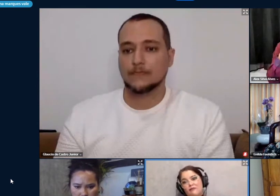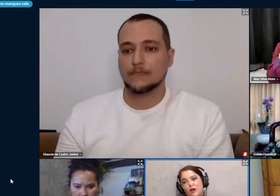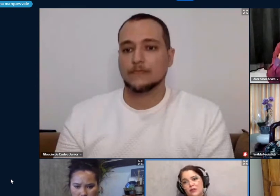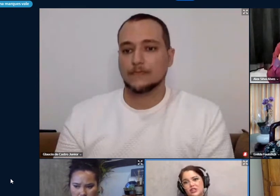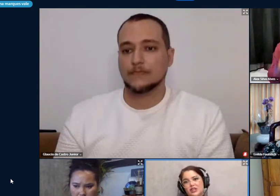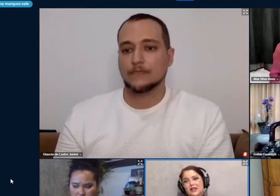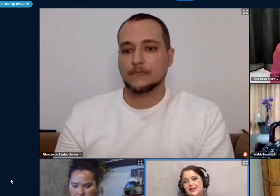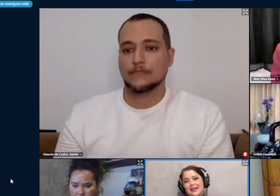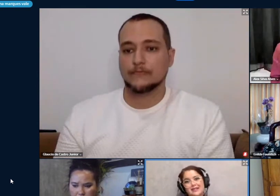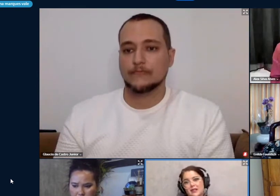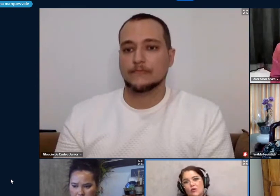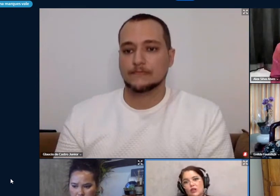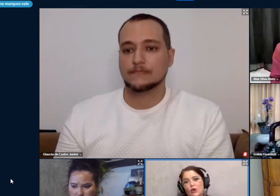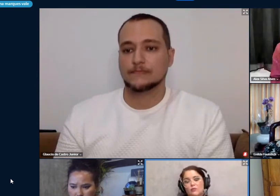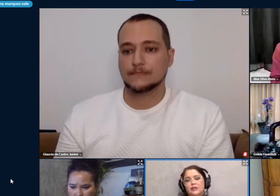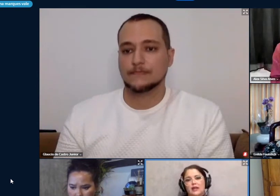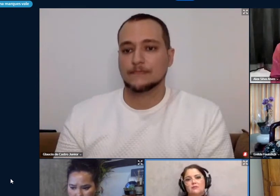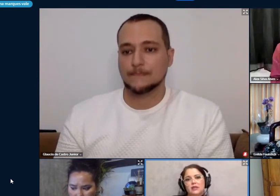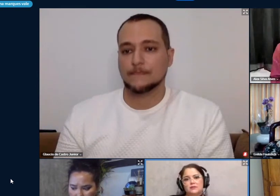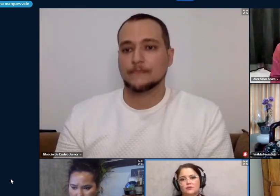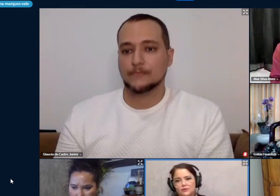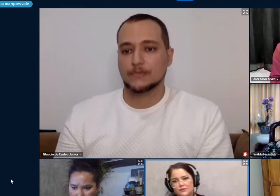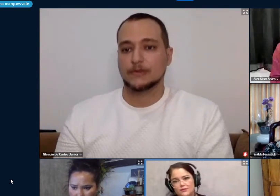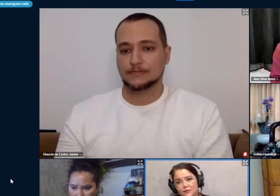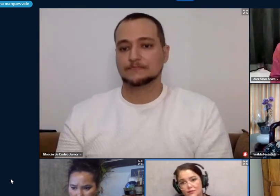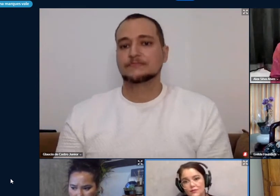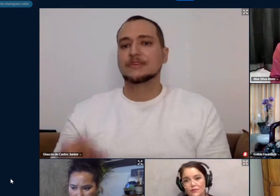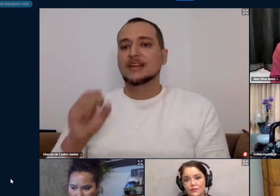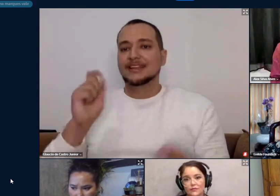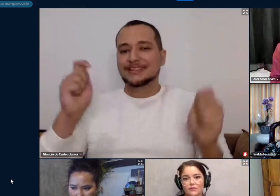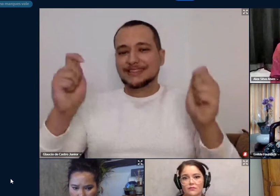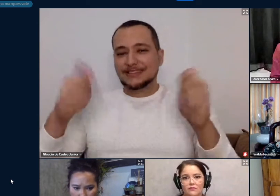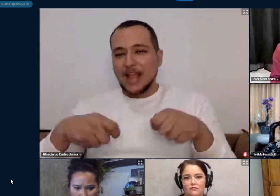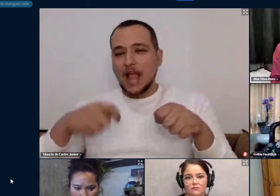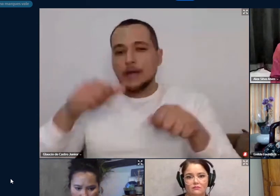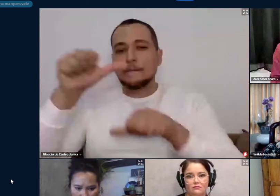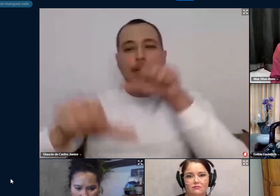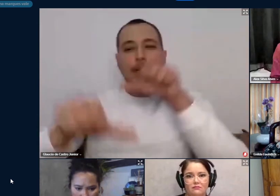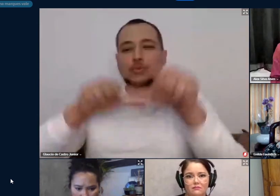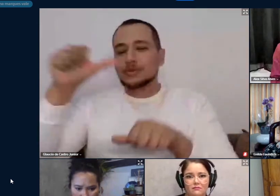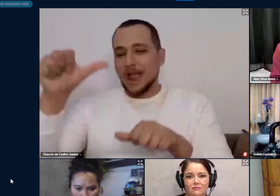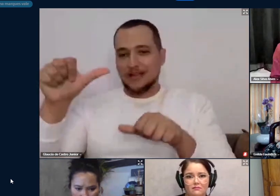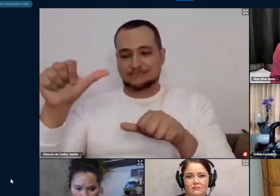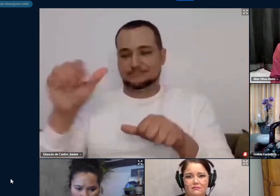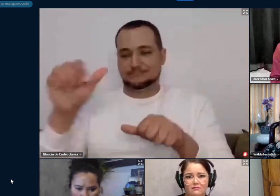a forma de criação que eu optei mesmo.